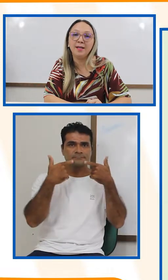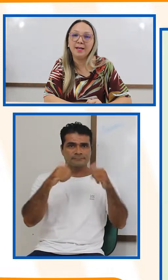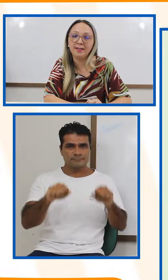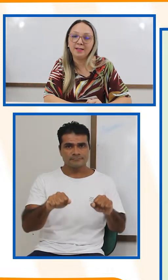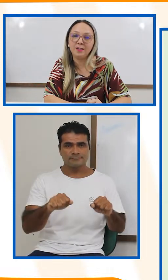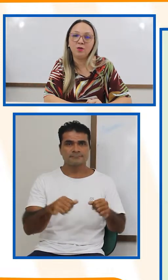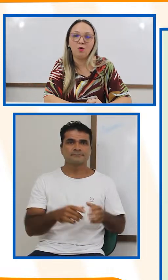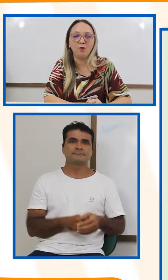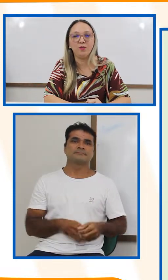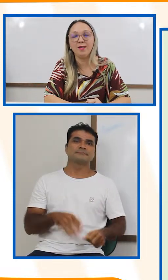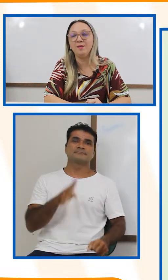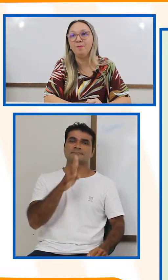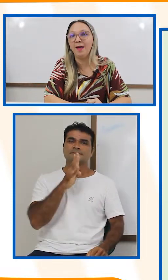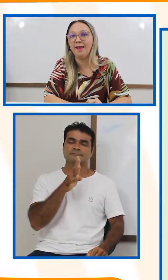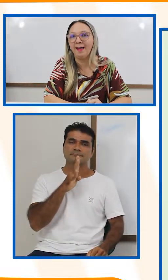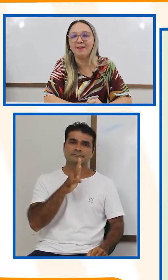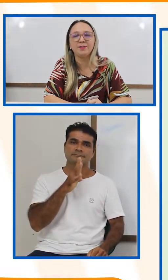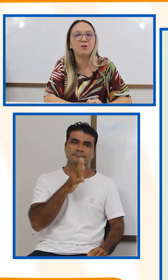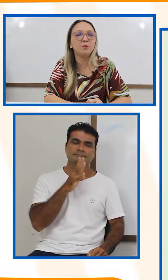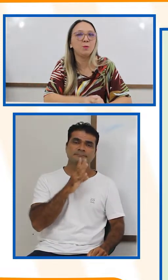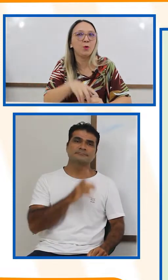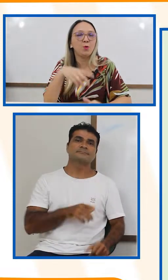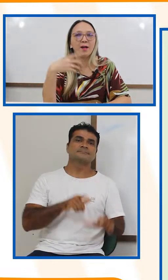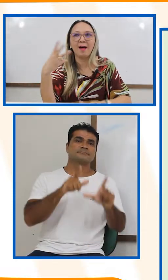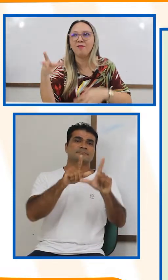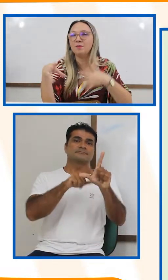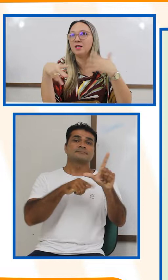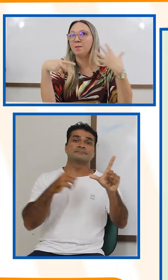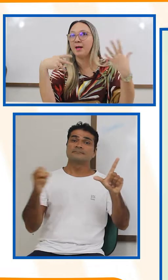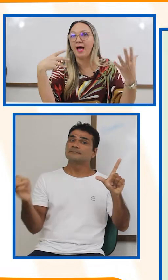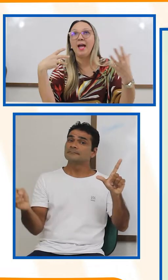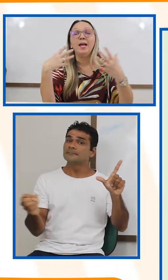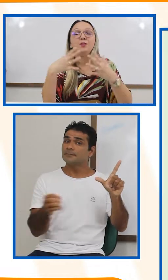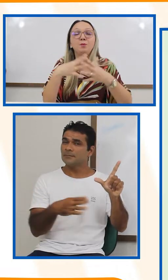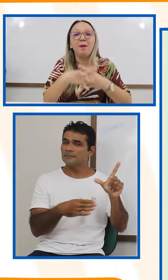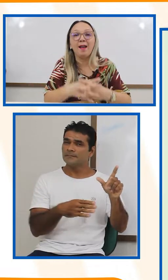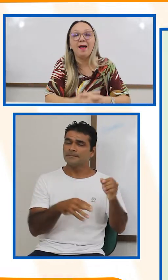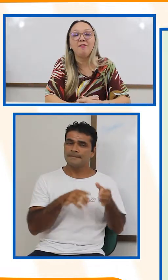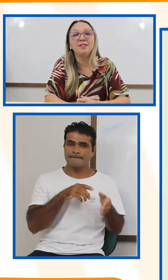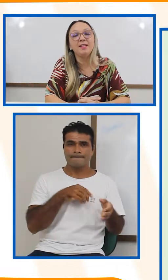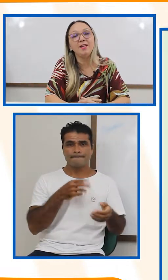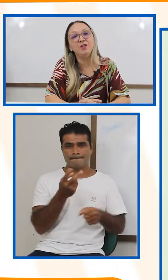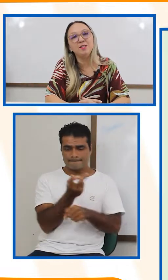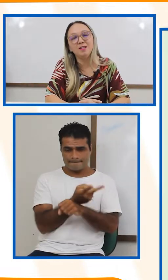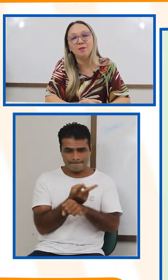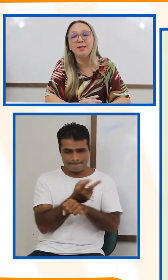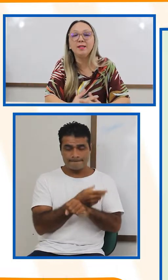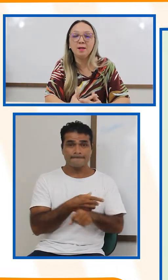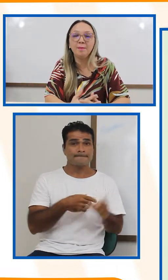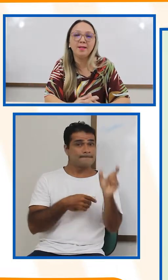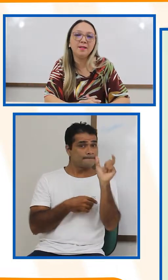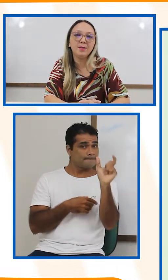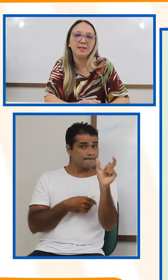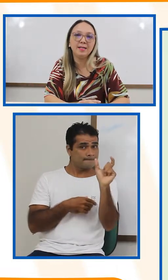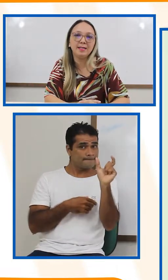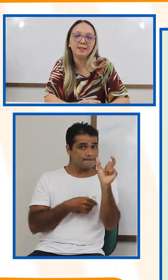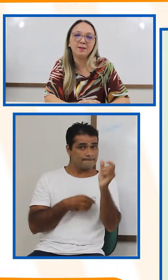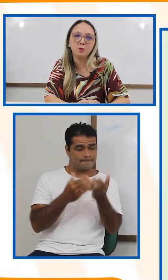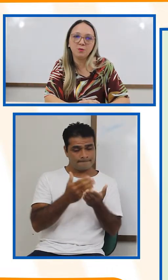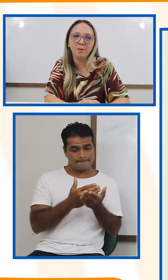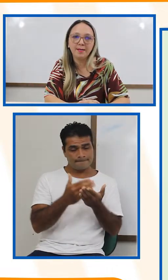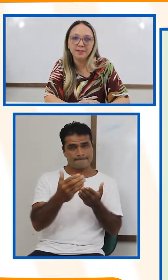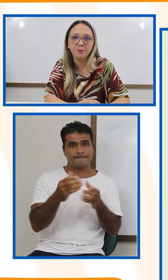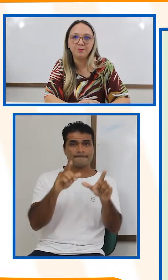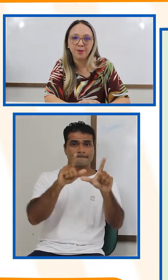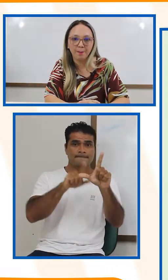uma letra nova e palavras, vamos procurar, vamos lembrar de palavras que iniciam e que também tenham essa letra